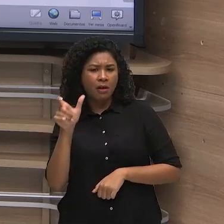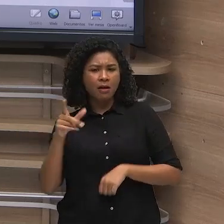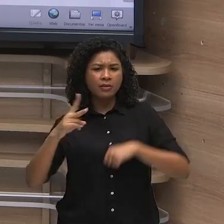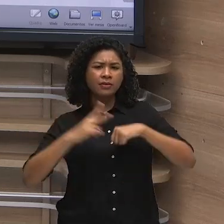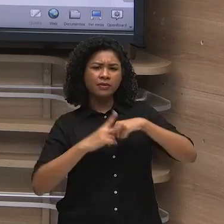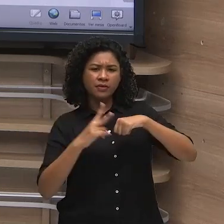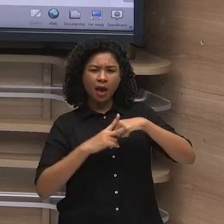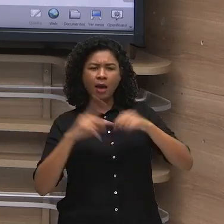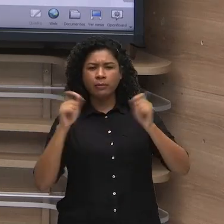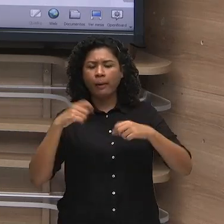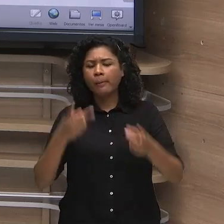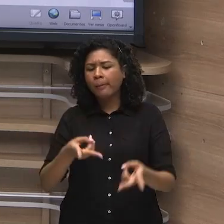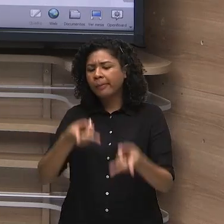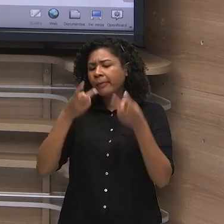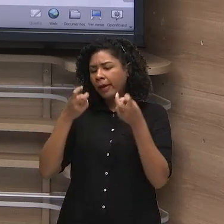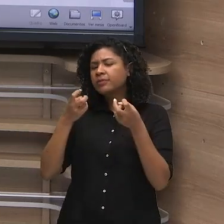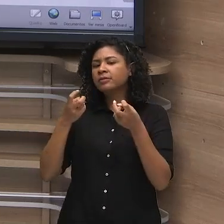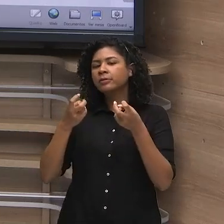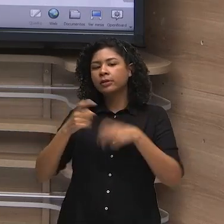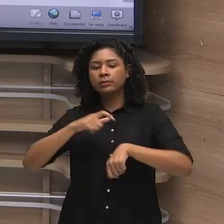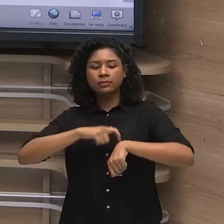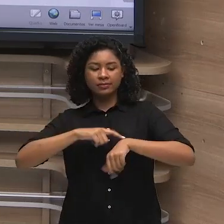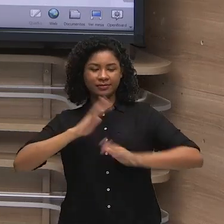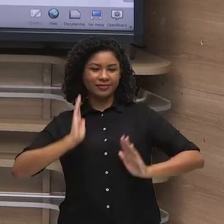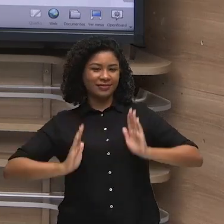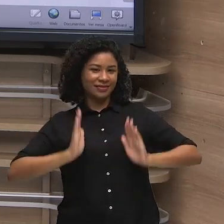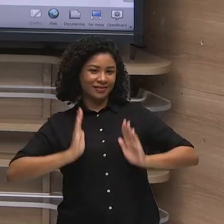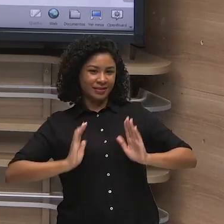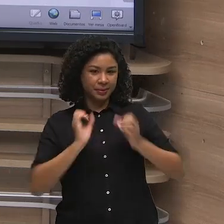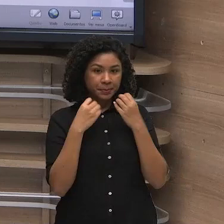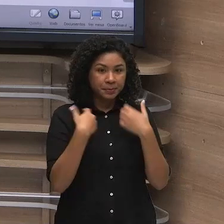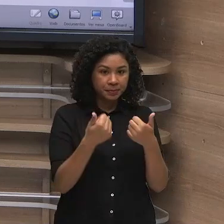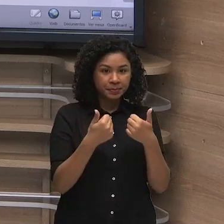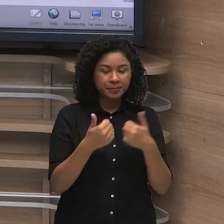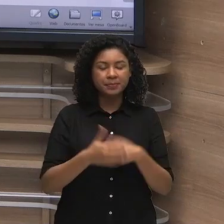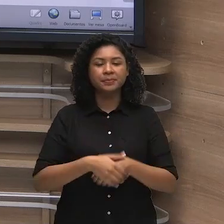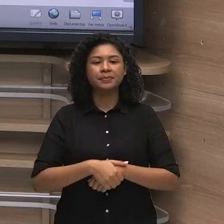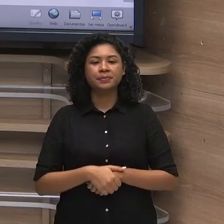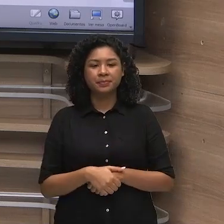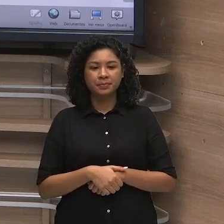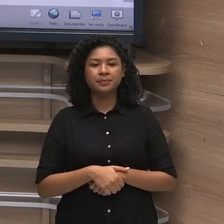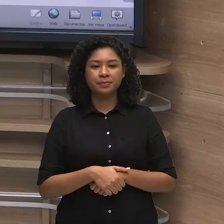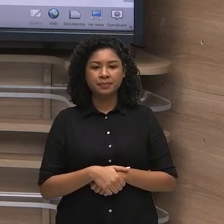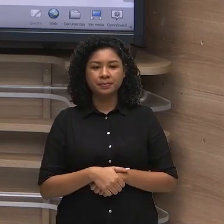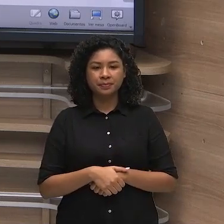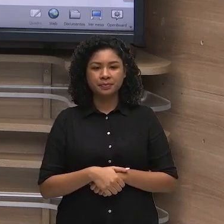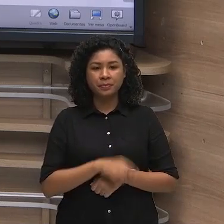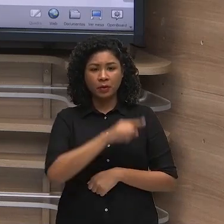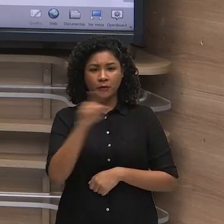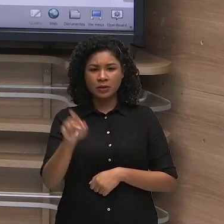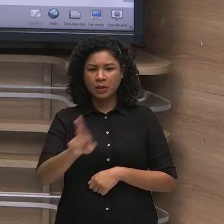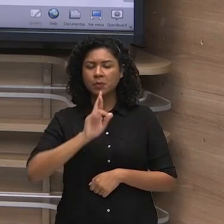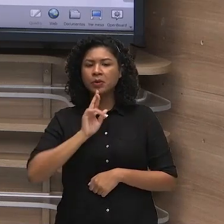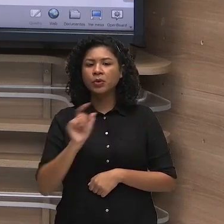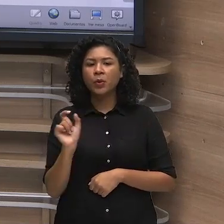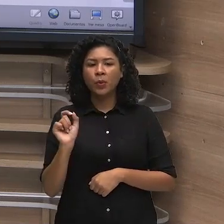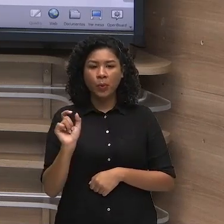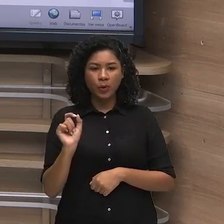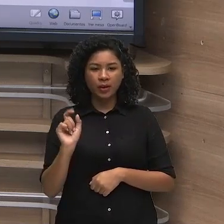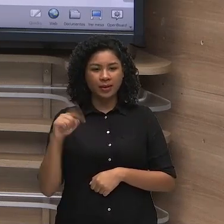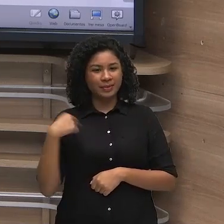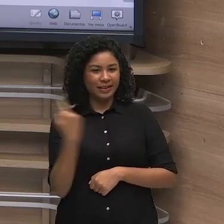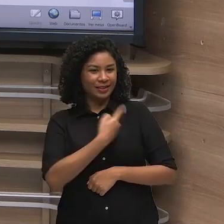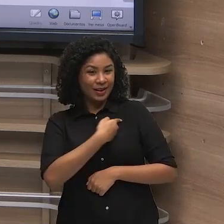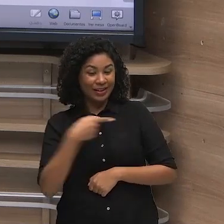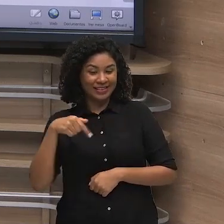aí a questão do tempo, do modo e assim por diante, beleza? Então, olhem aí, vocês responderam aqui para mim, né, aqui para nós, na